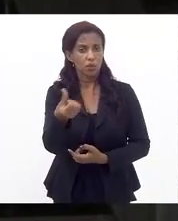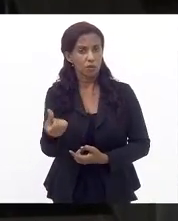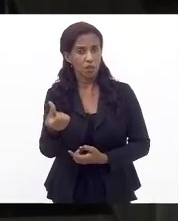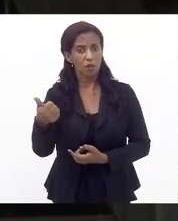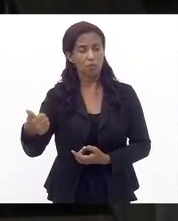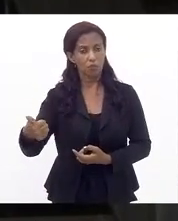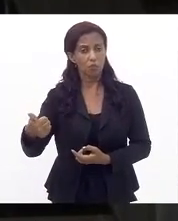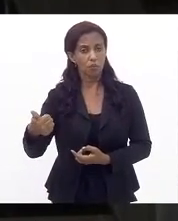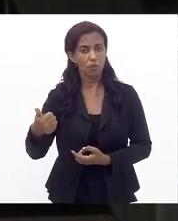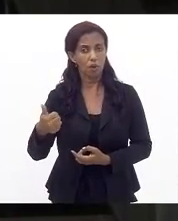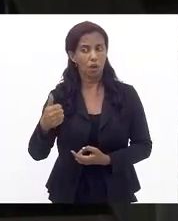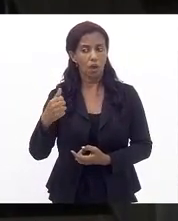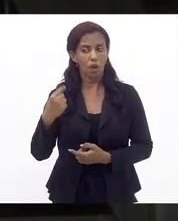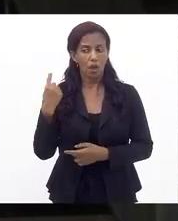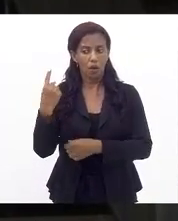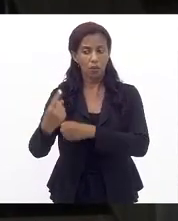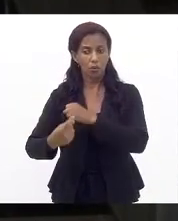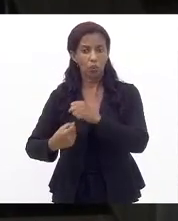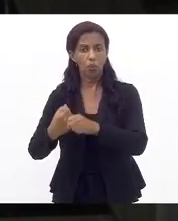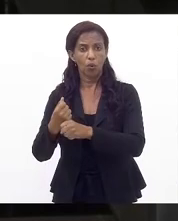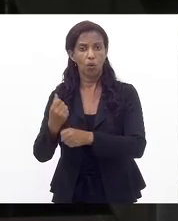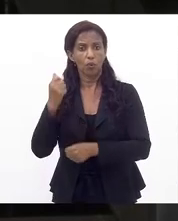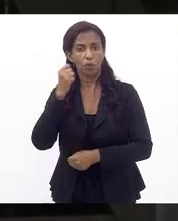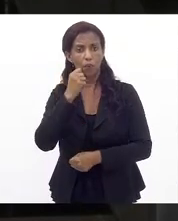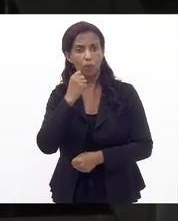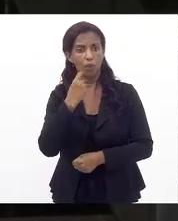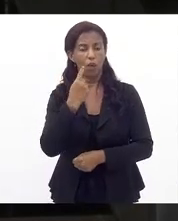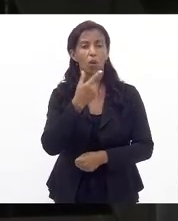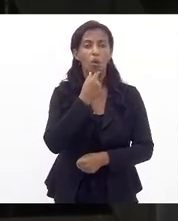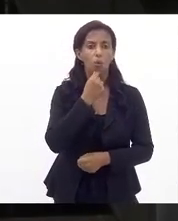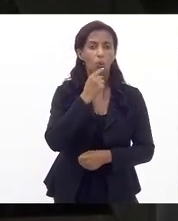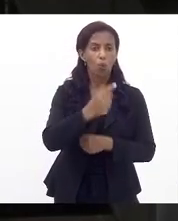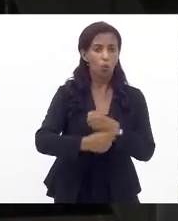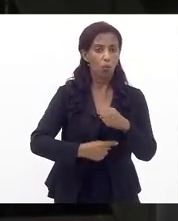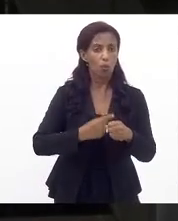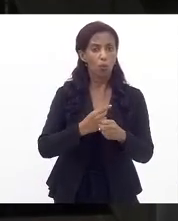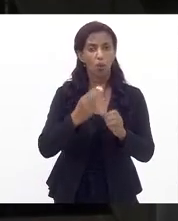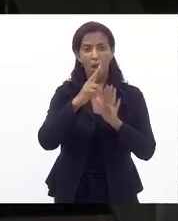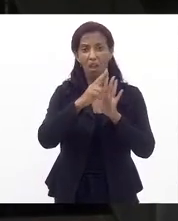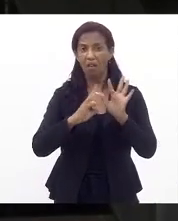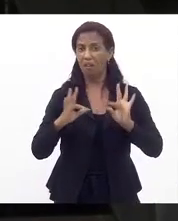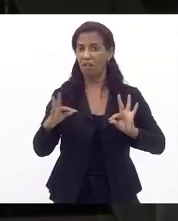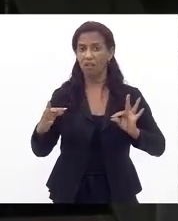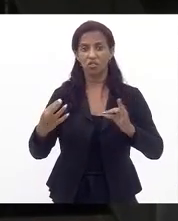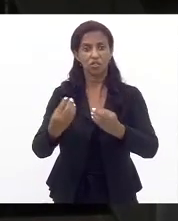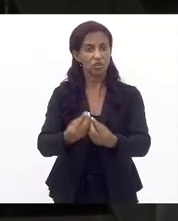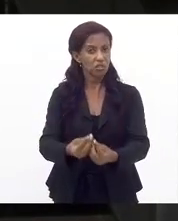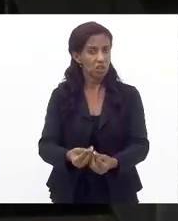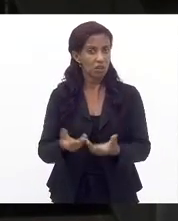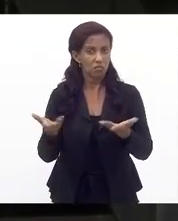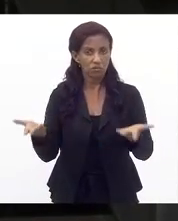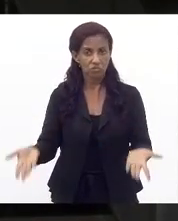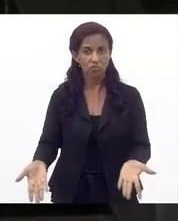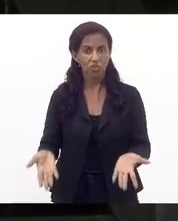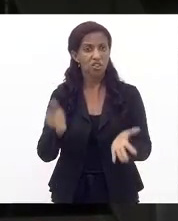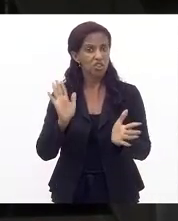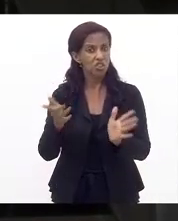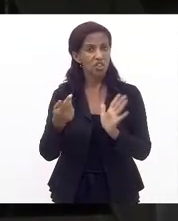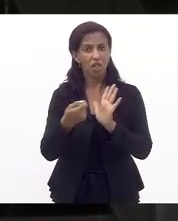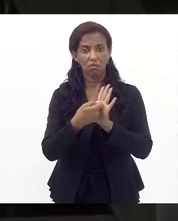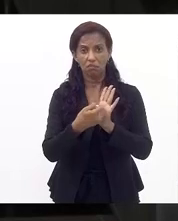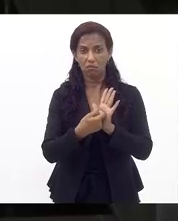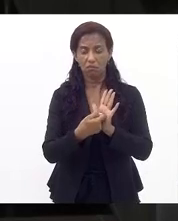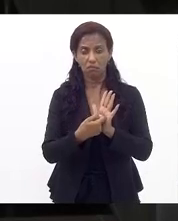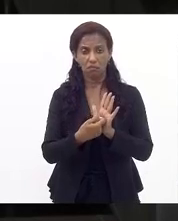então aumentou um ano para as mulheres aumentou um ano para os homens em relação a Regra geral é que que Shopping gente